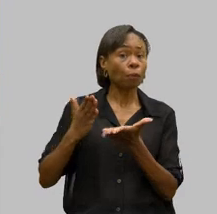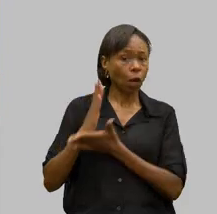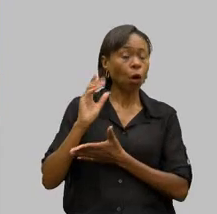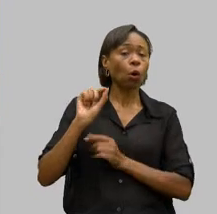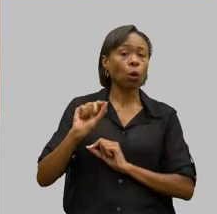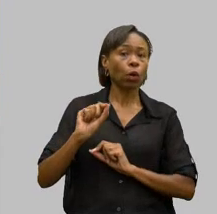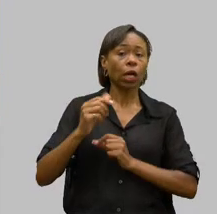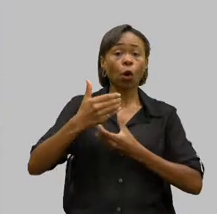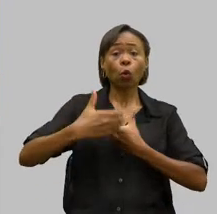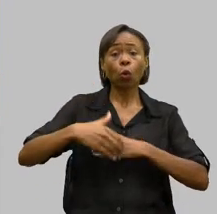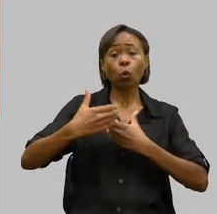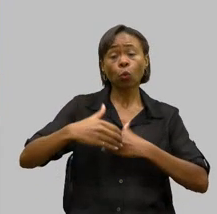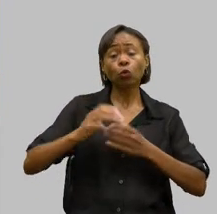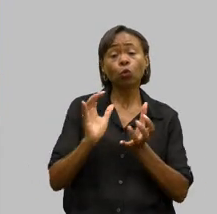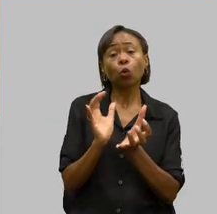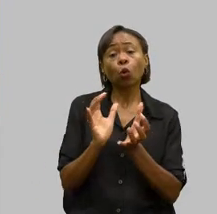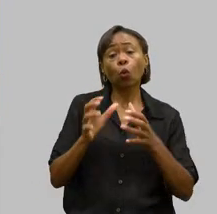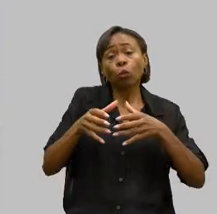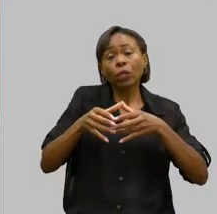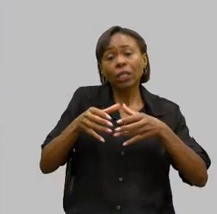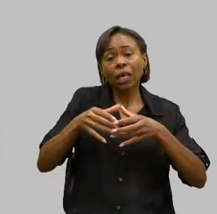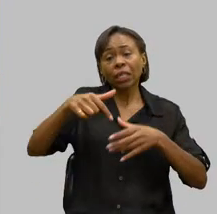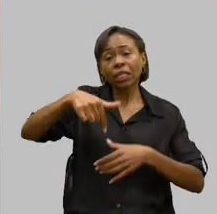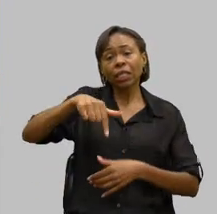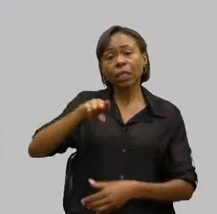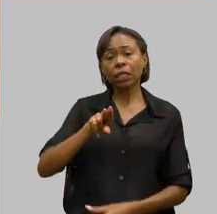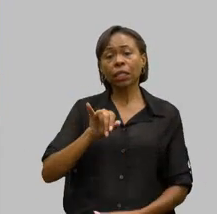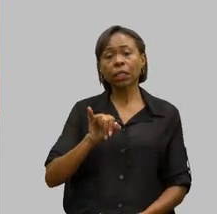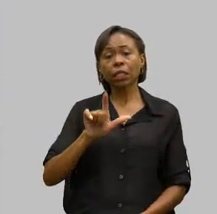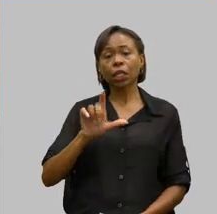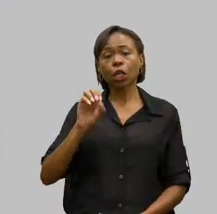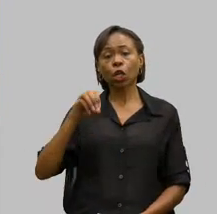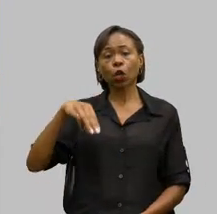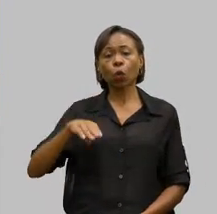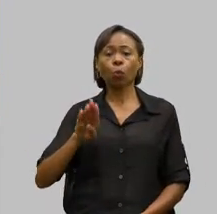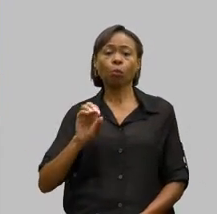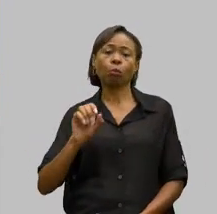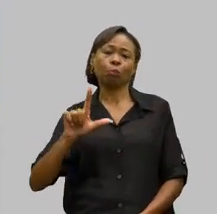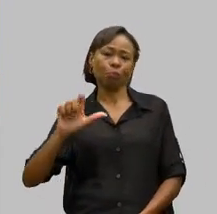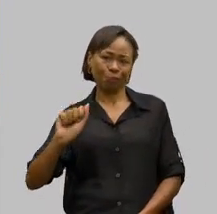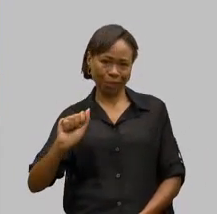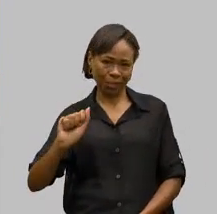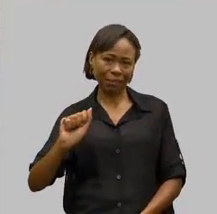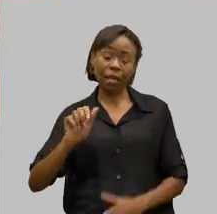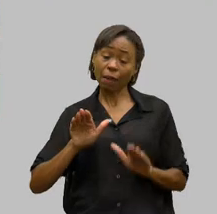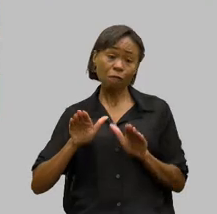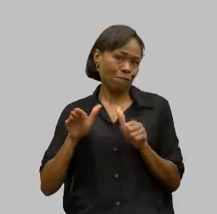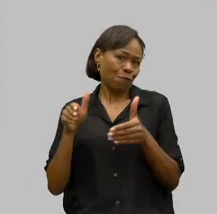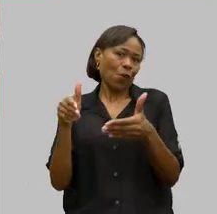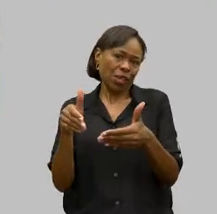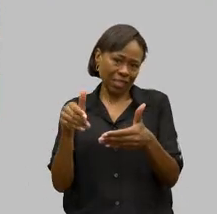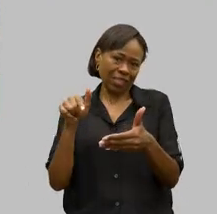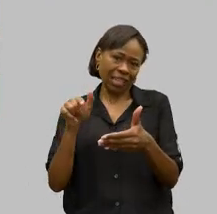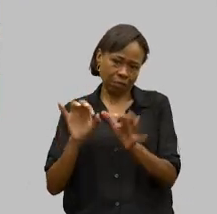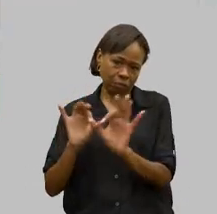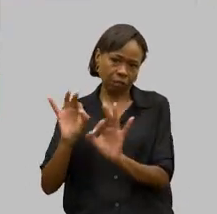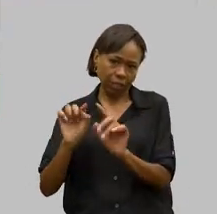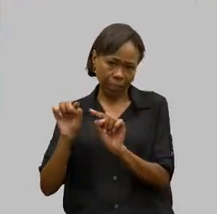comunidade quilombola, que é bem específico e a gente está conseguindo lá com essa comissão iniciar esse desenho.